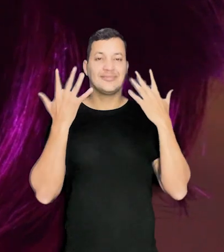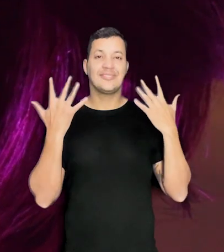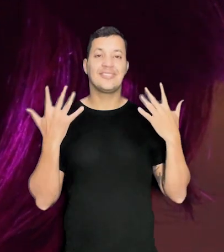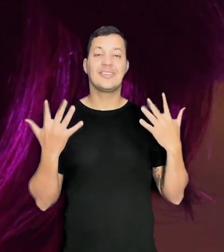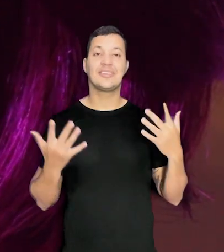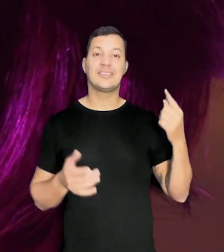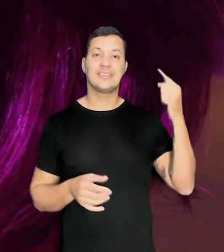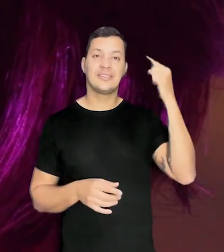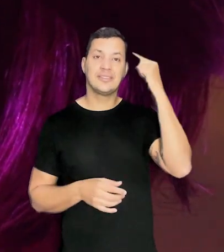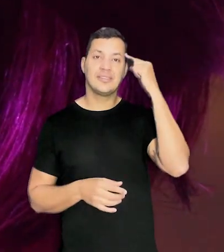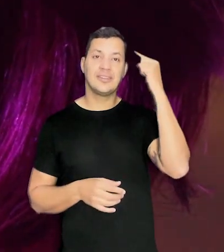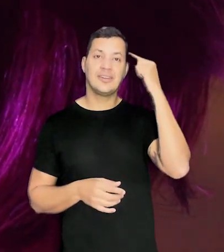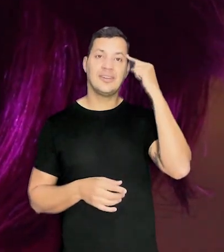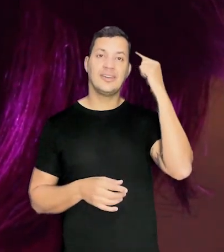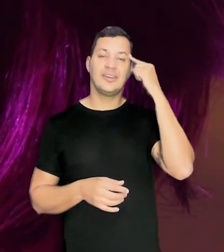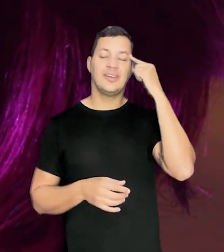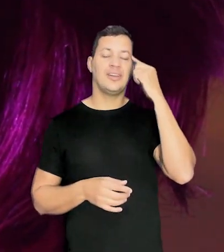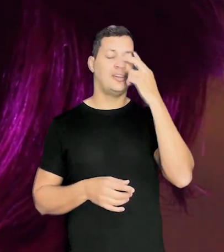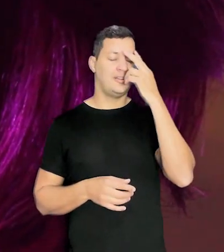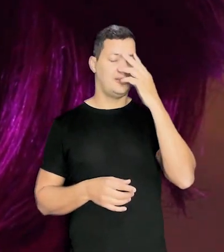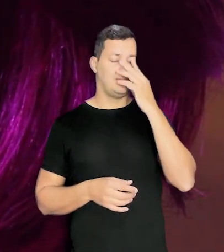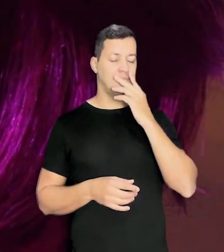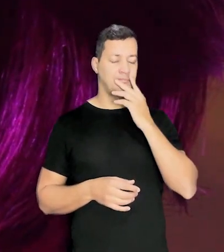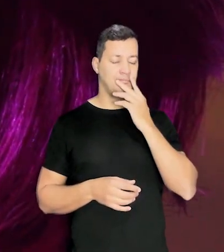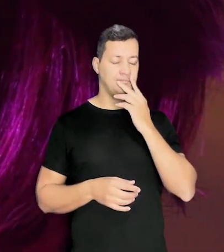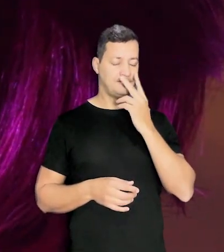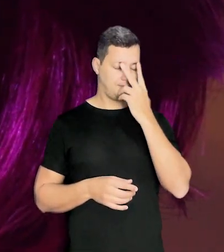e pensar ao fechar meus olhos